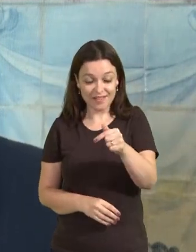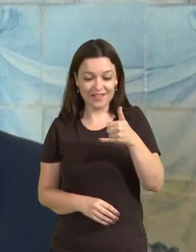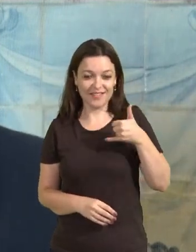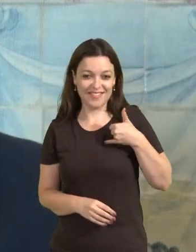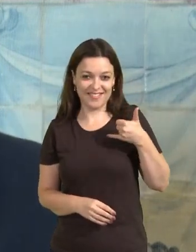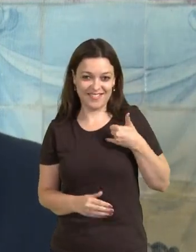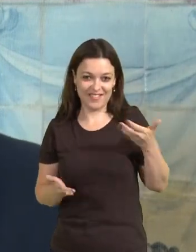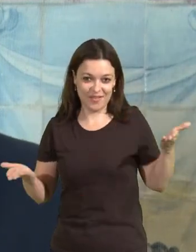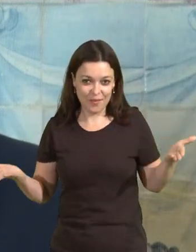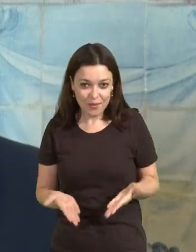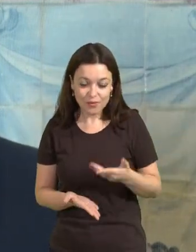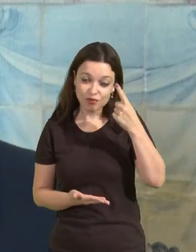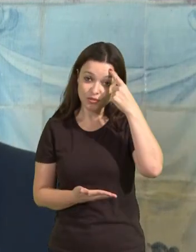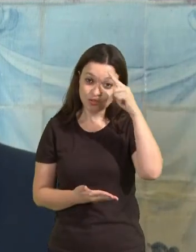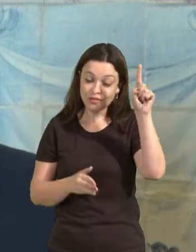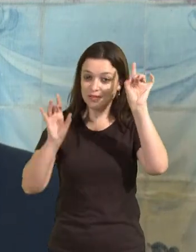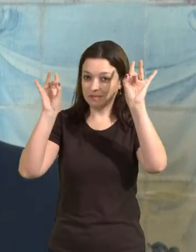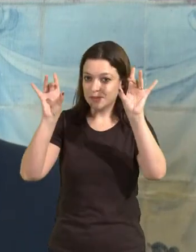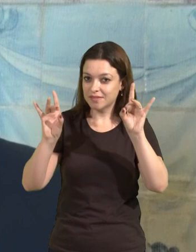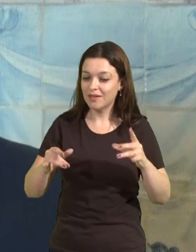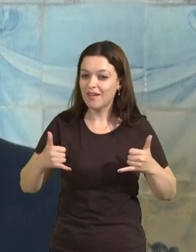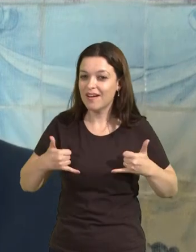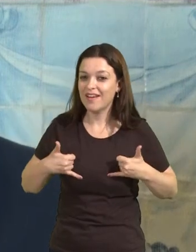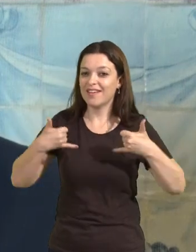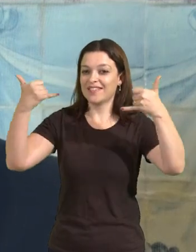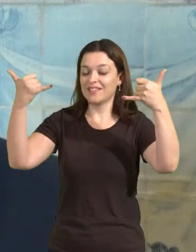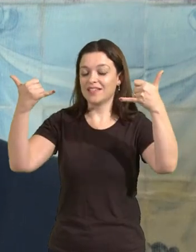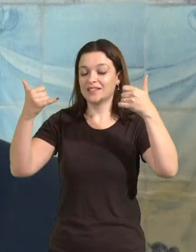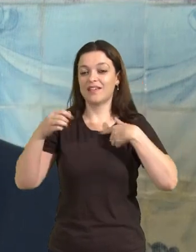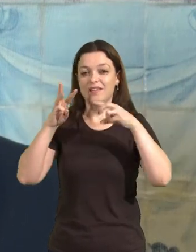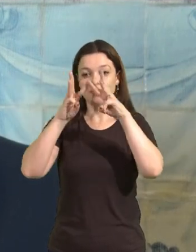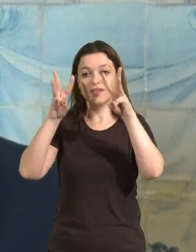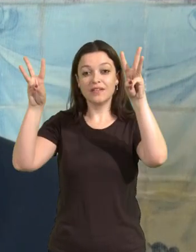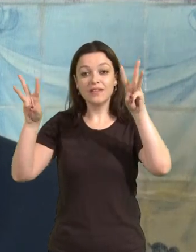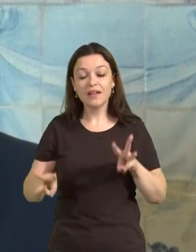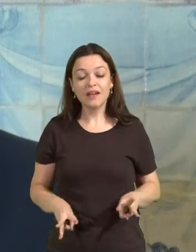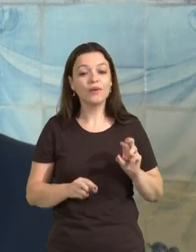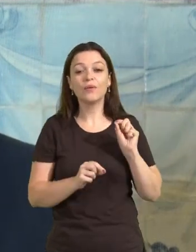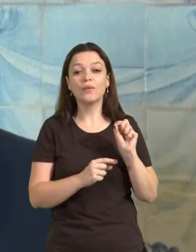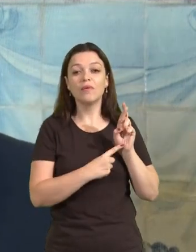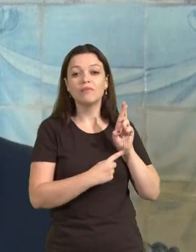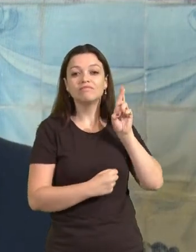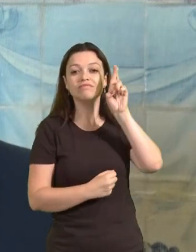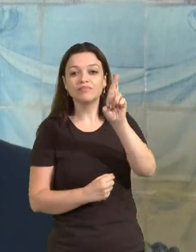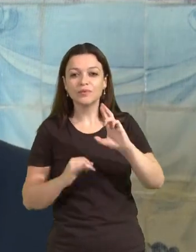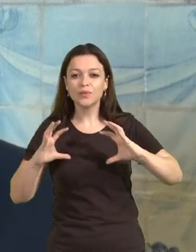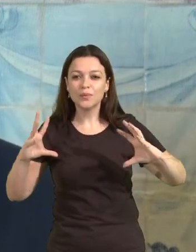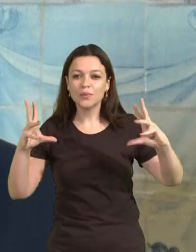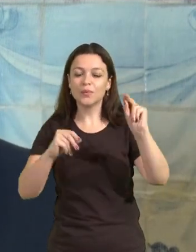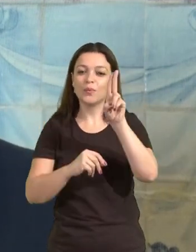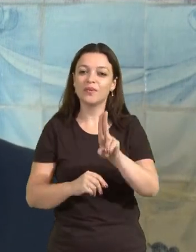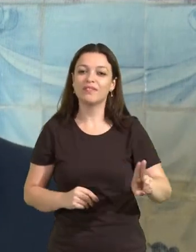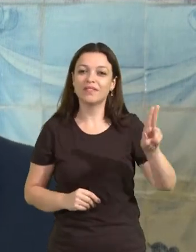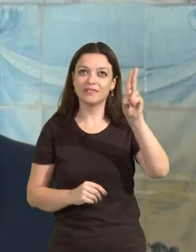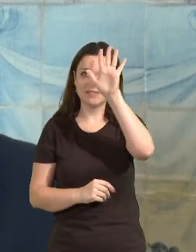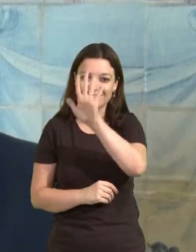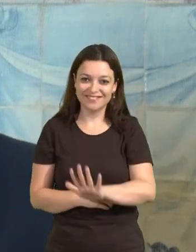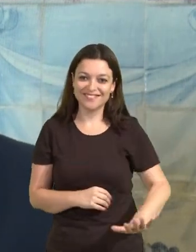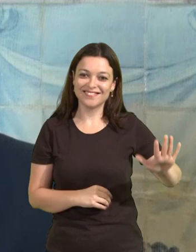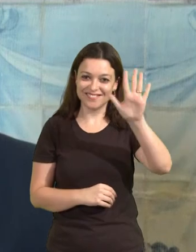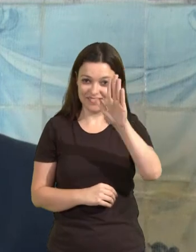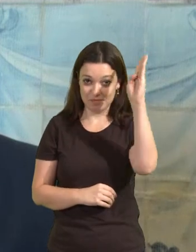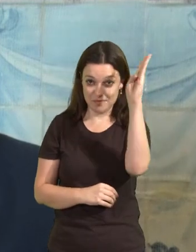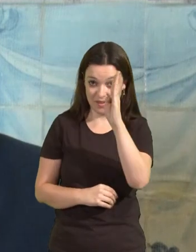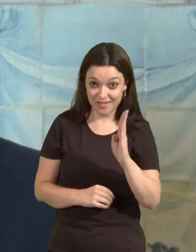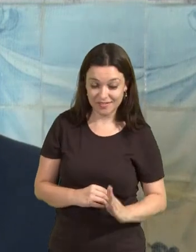anos, nesse dia do seu aniversário. A Universidade Federal do Paraná representa todas as nossas universidades e ela